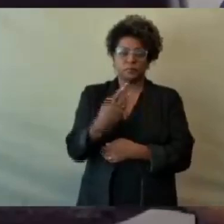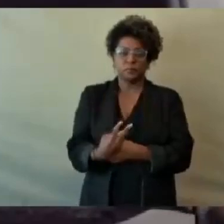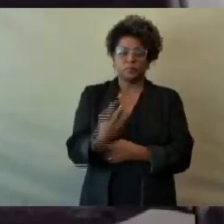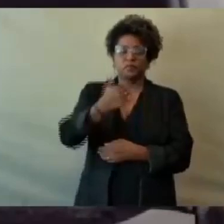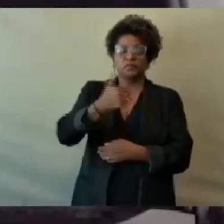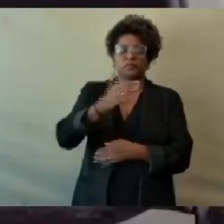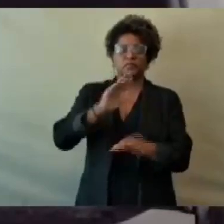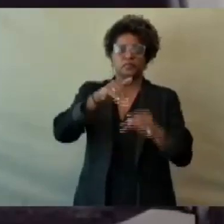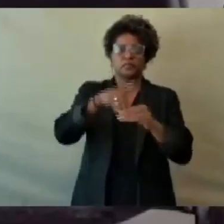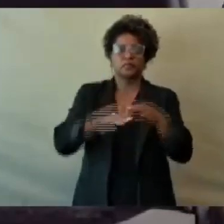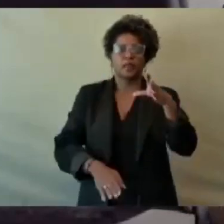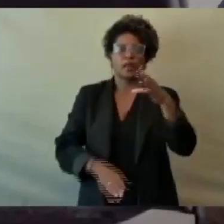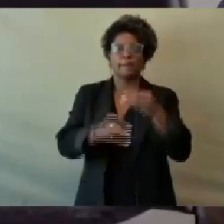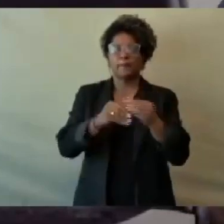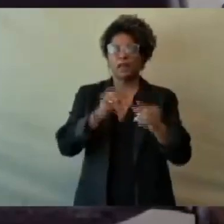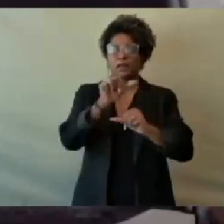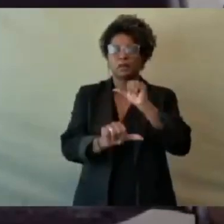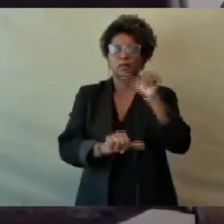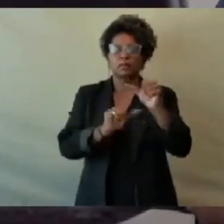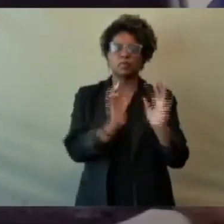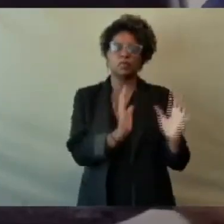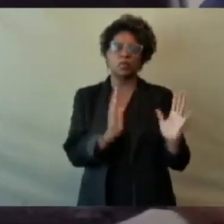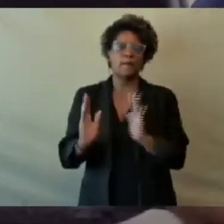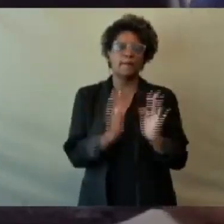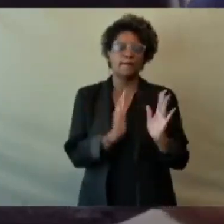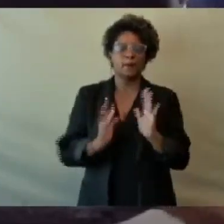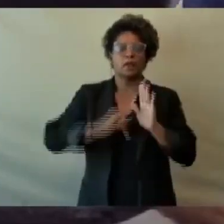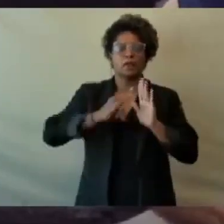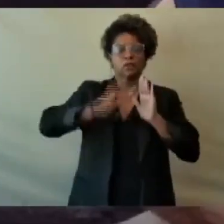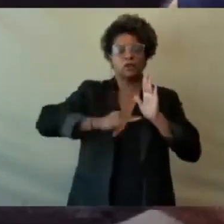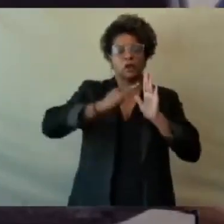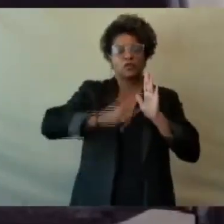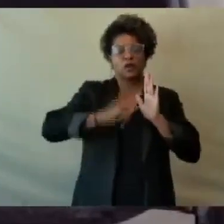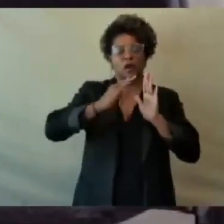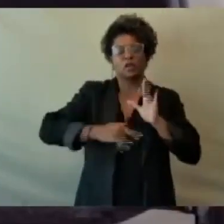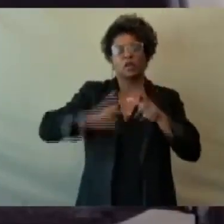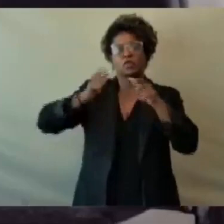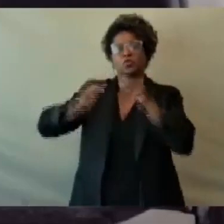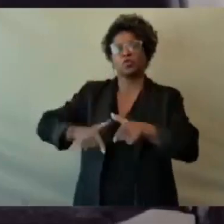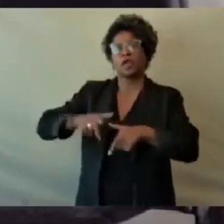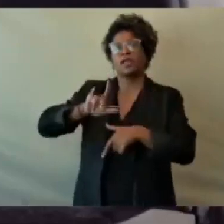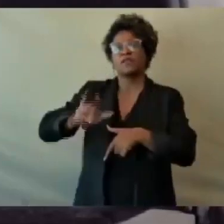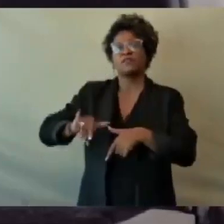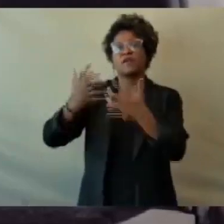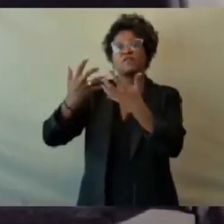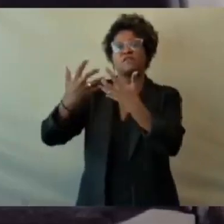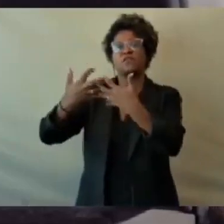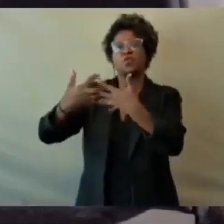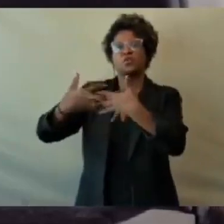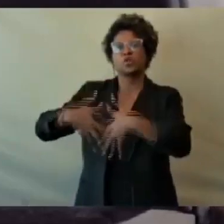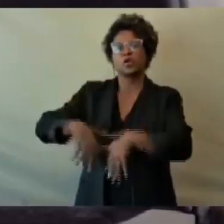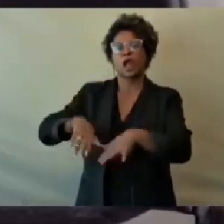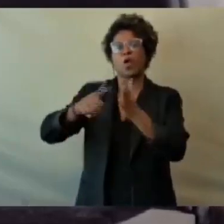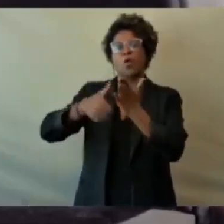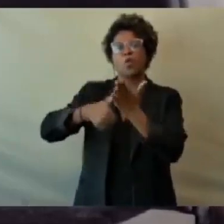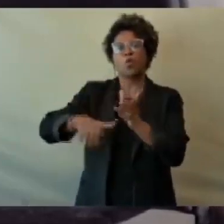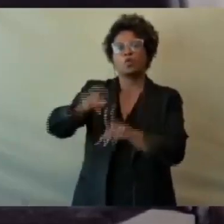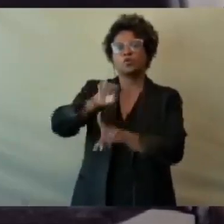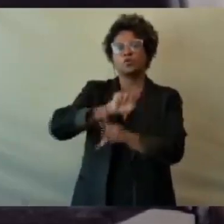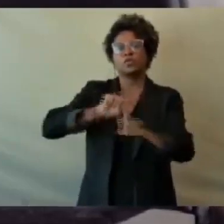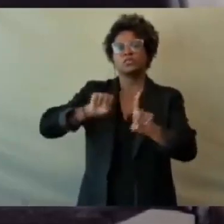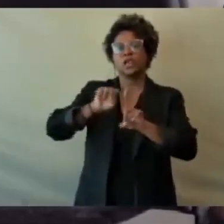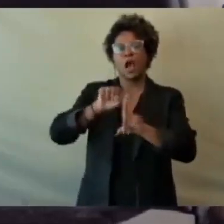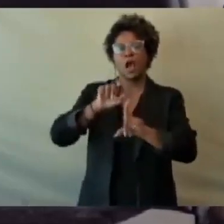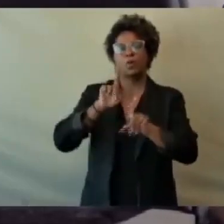o prazo de vigência do Alvará, de localização e funcionamento dos clubes sociais ou de lazer do município de Belo Horizonte e das outras providências.